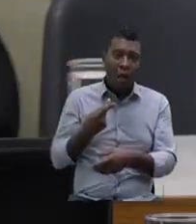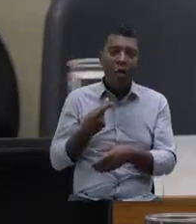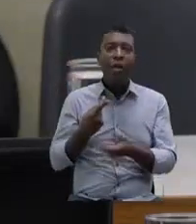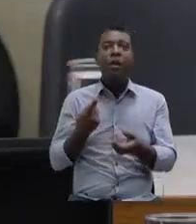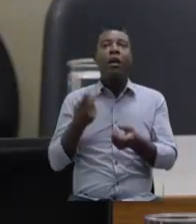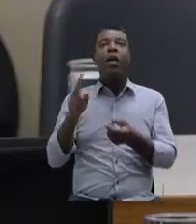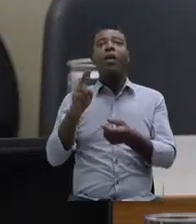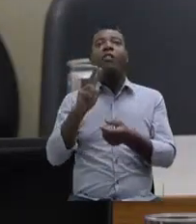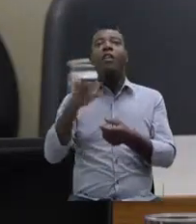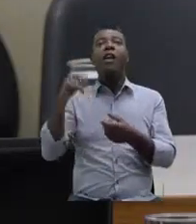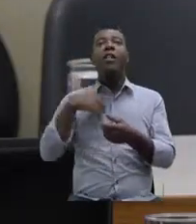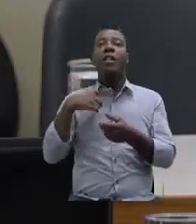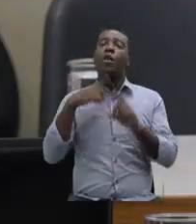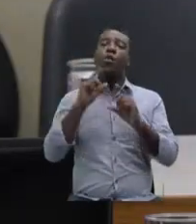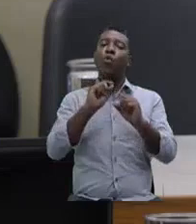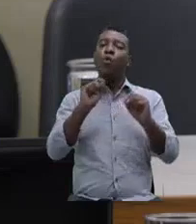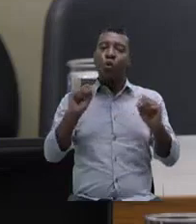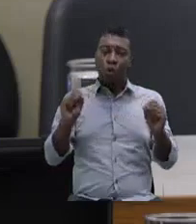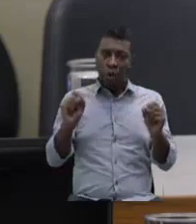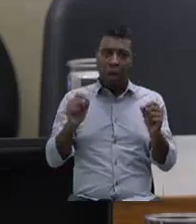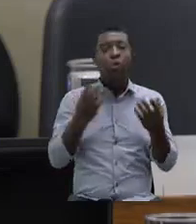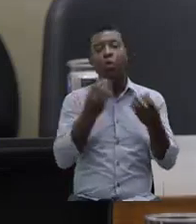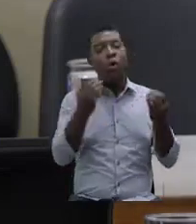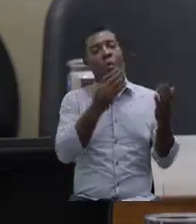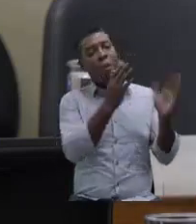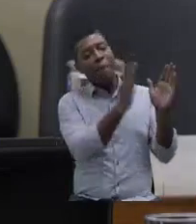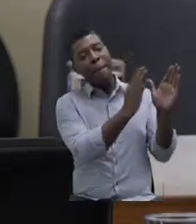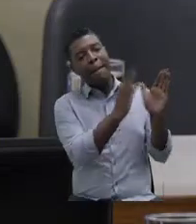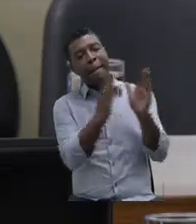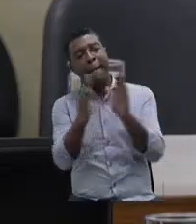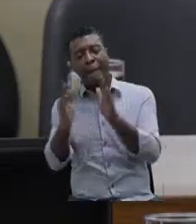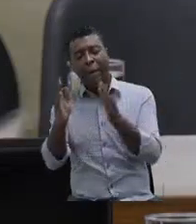obedecerão os seguintes procedimentos.